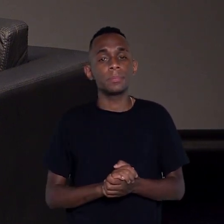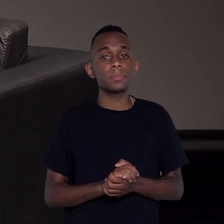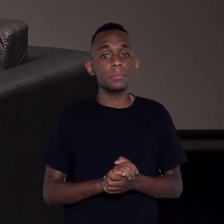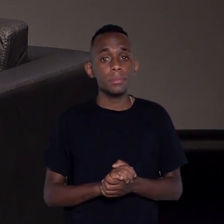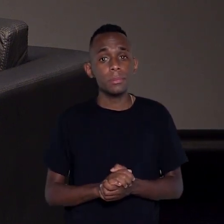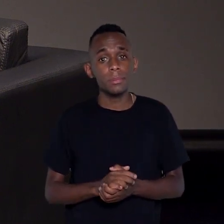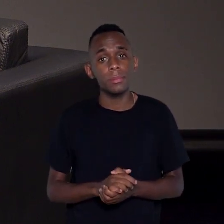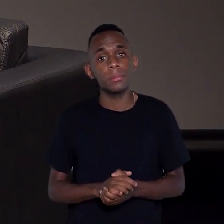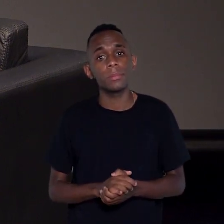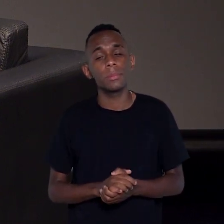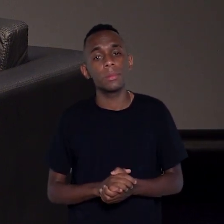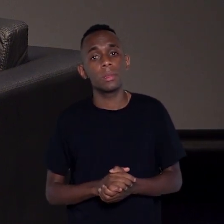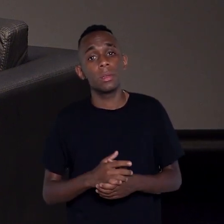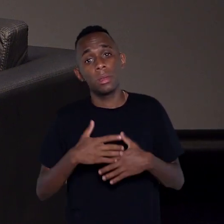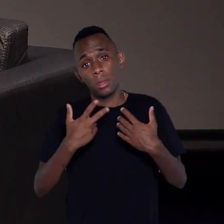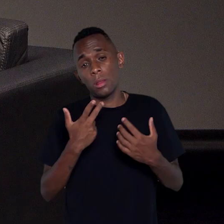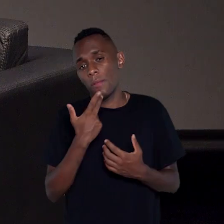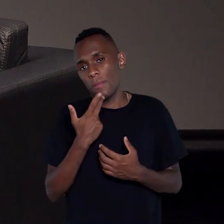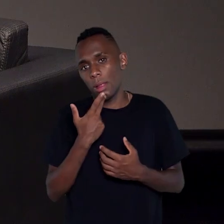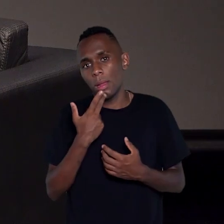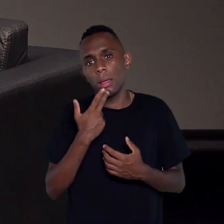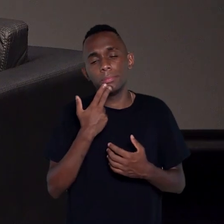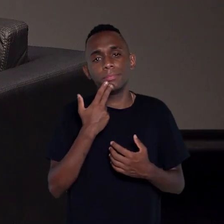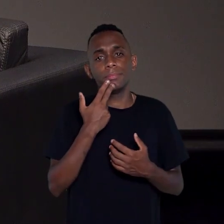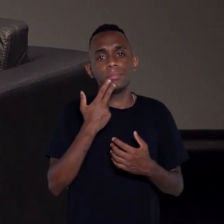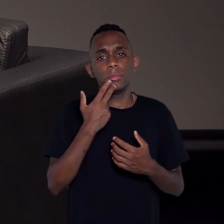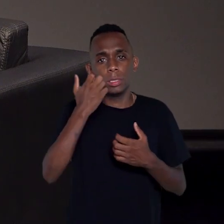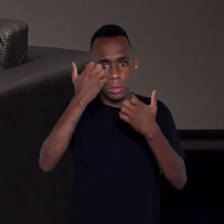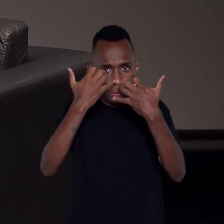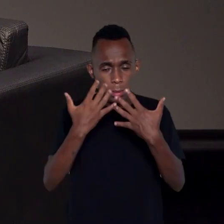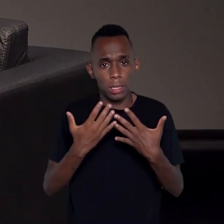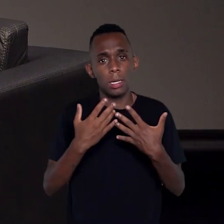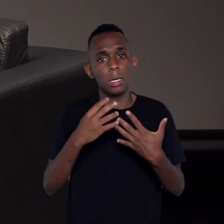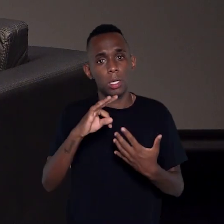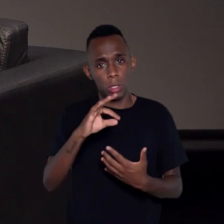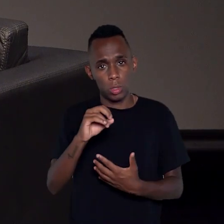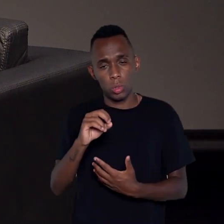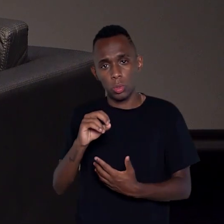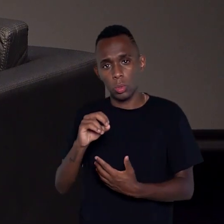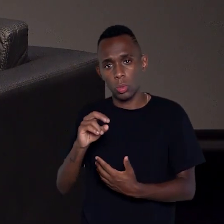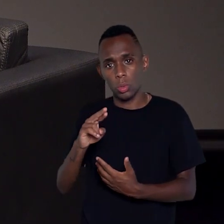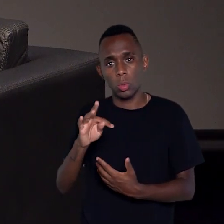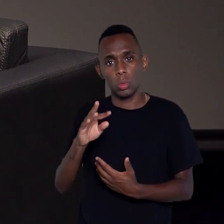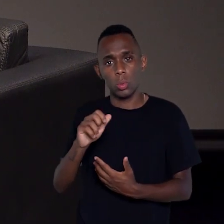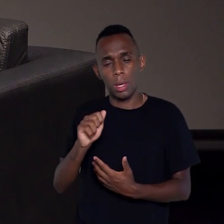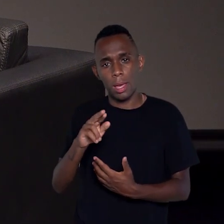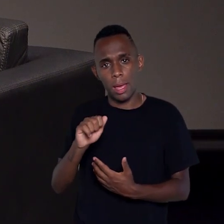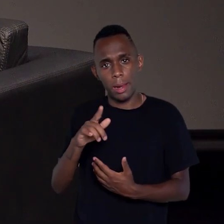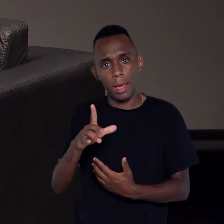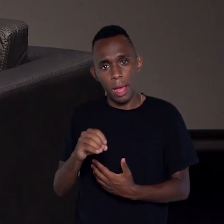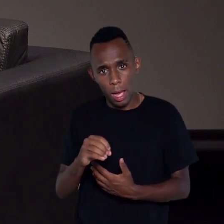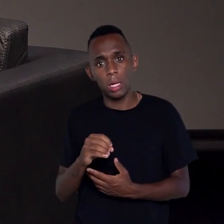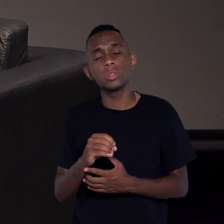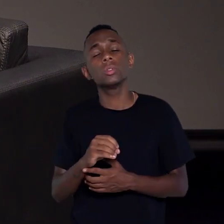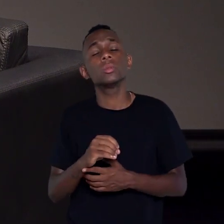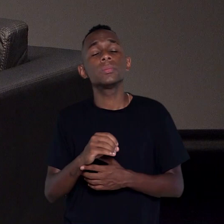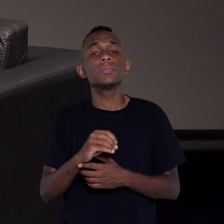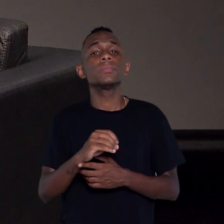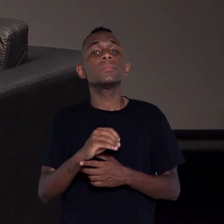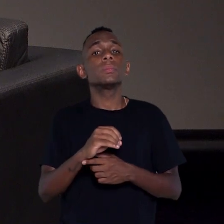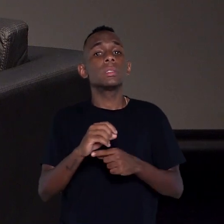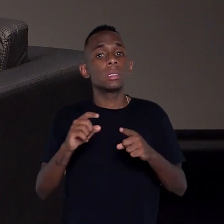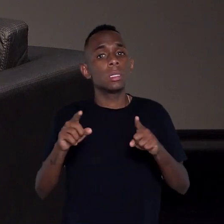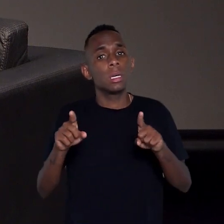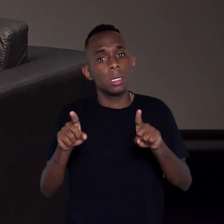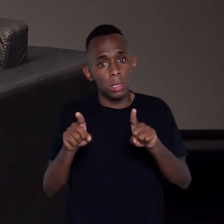de Torturado, vou falar da Toni, vou falar de um livro que eu gosto muito, que é Amada. É uma história, para mim, uma das grandes